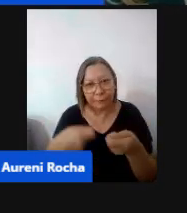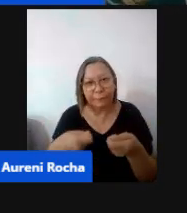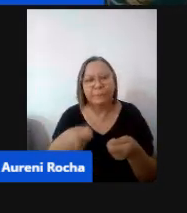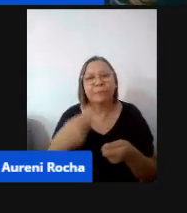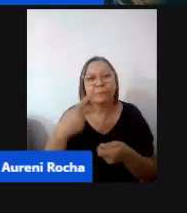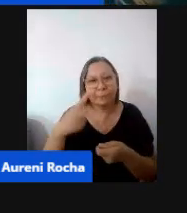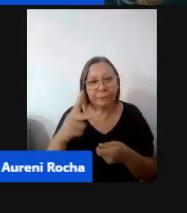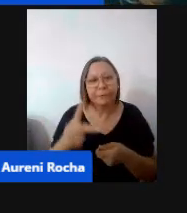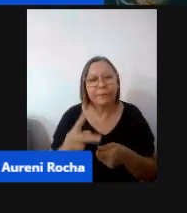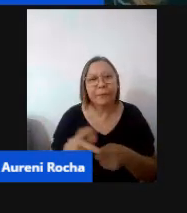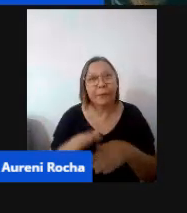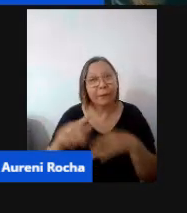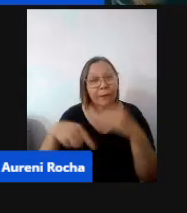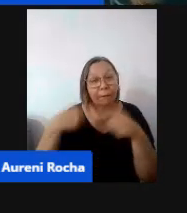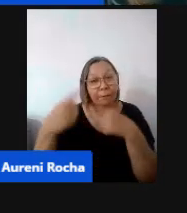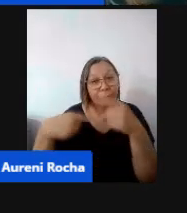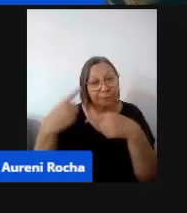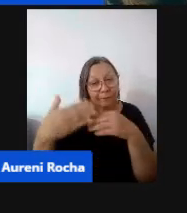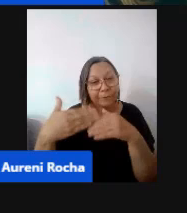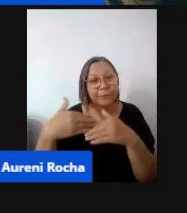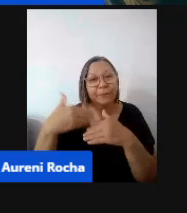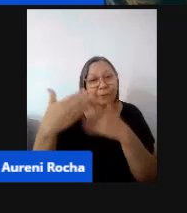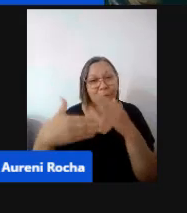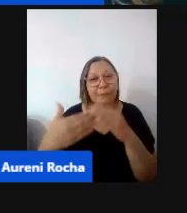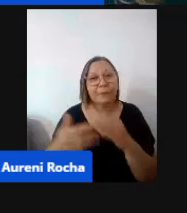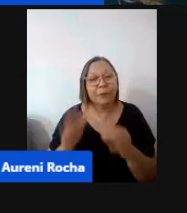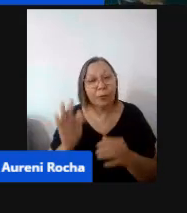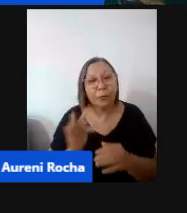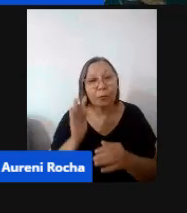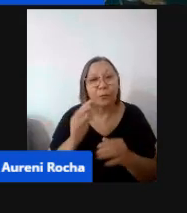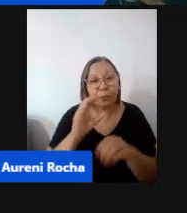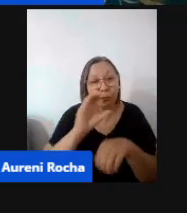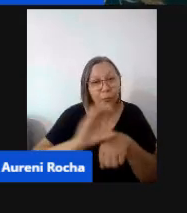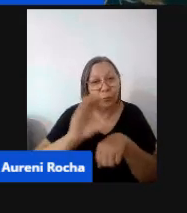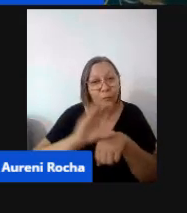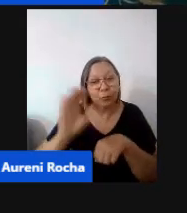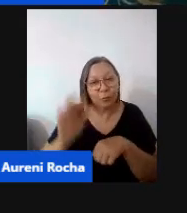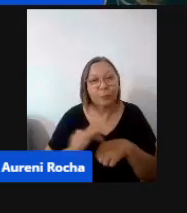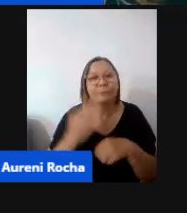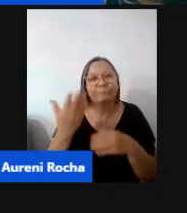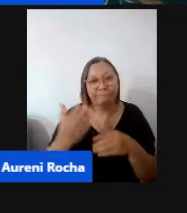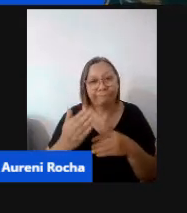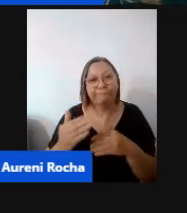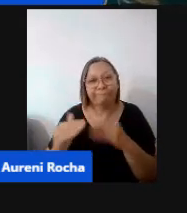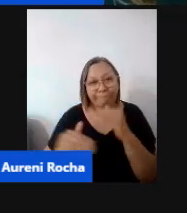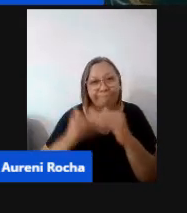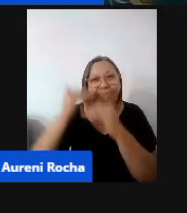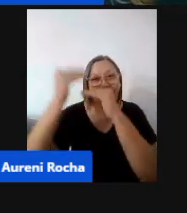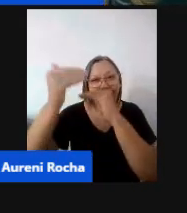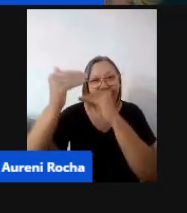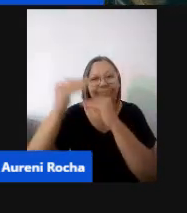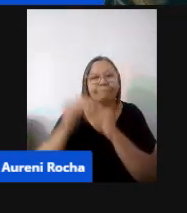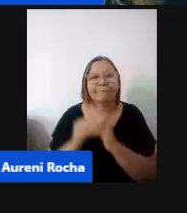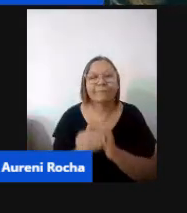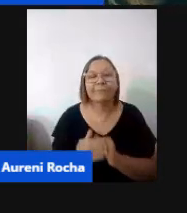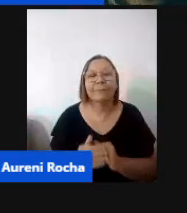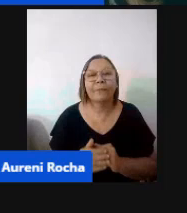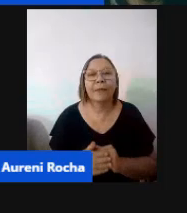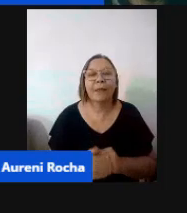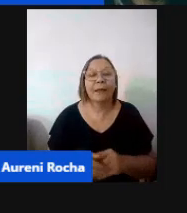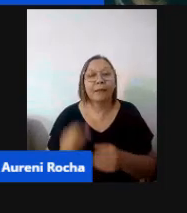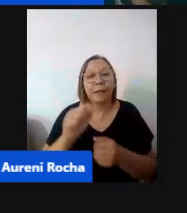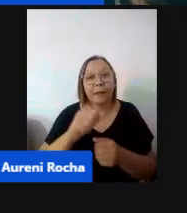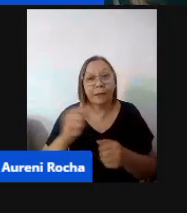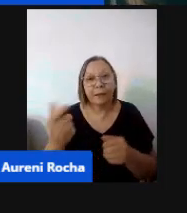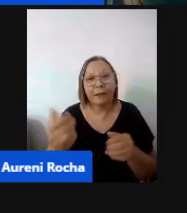mais avançado. Mas estamos num primeiro momento, então eu acho que existem alguns aspectos que são base